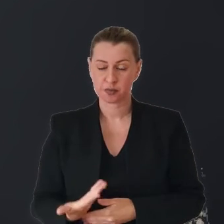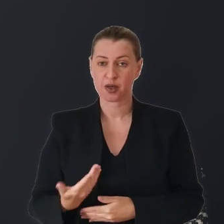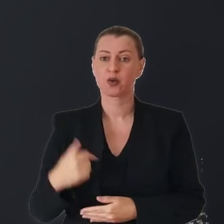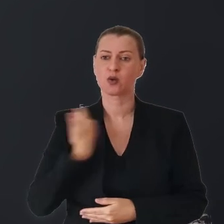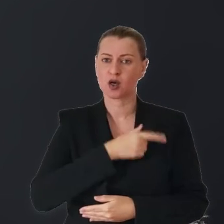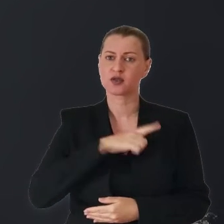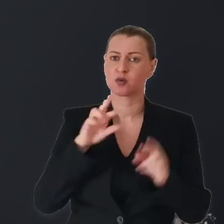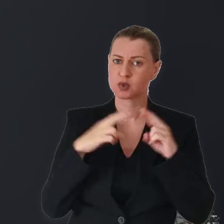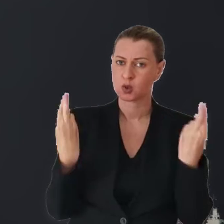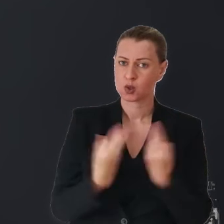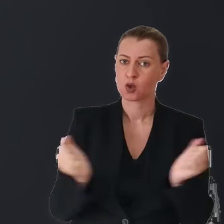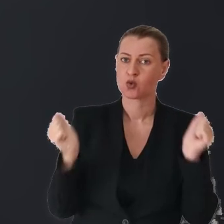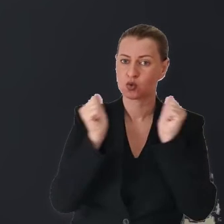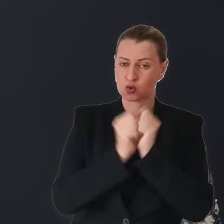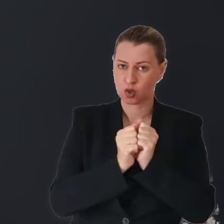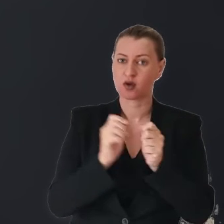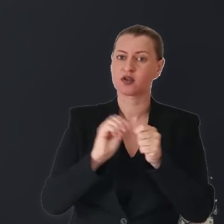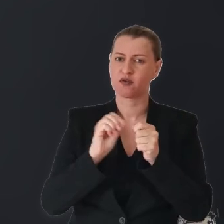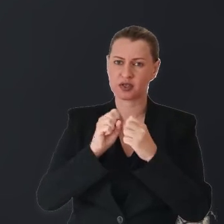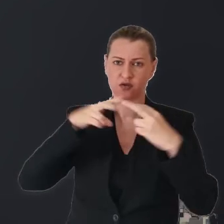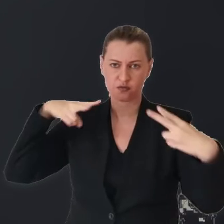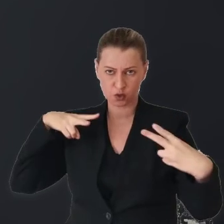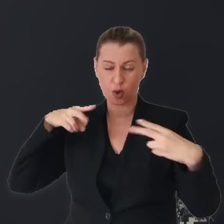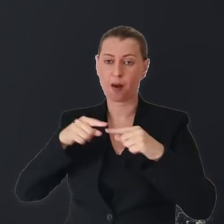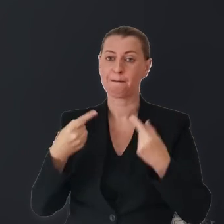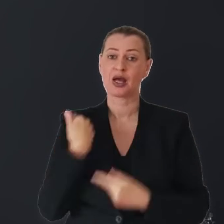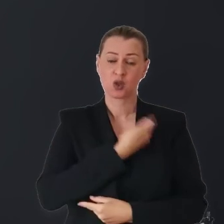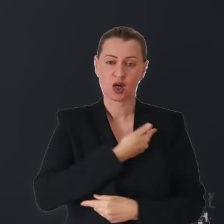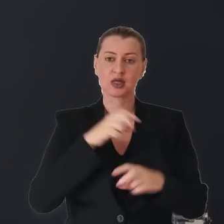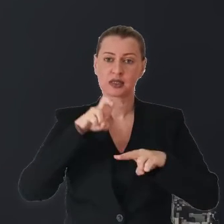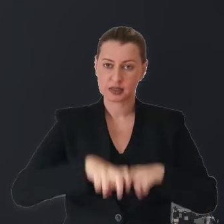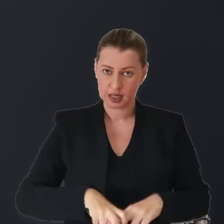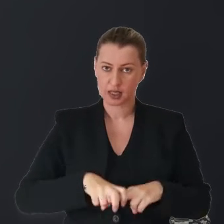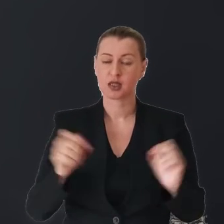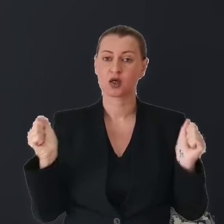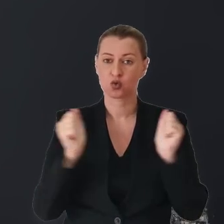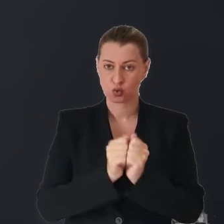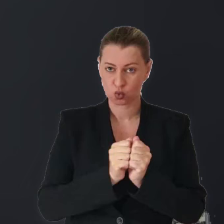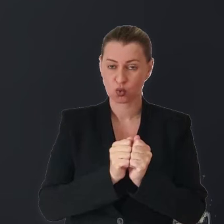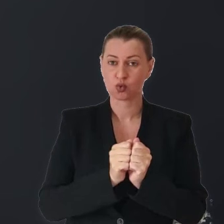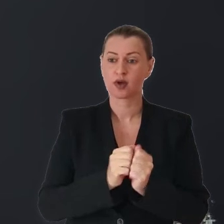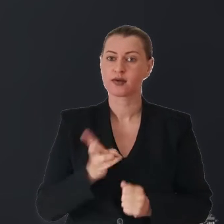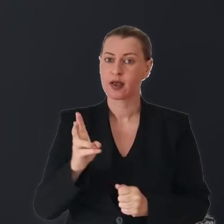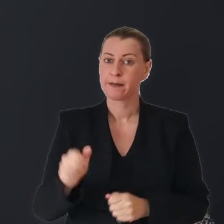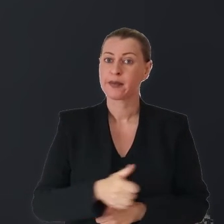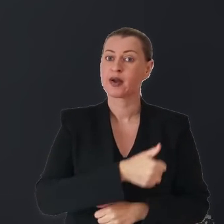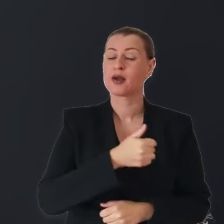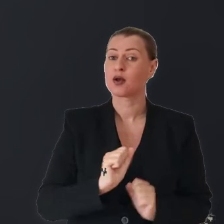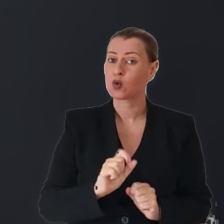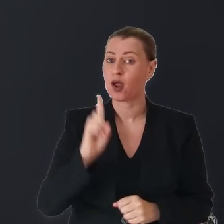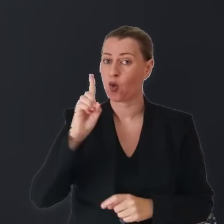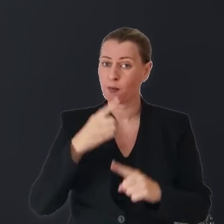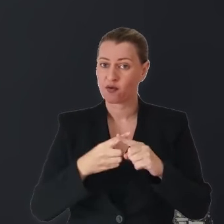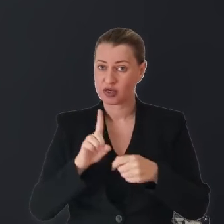conjunto, que agora a gente está fazendo virtualmente, mas a gente senta. Então, toda a primeira quarta do mês a gente vai falar sobre